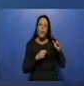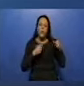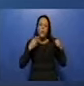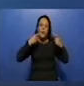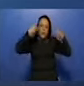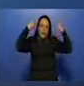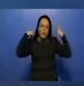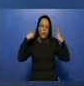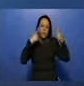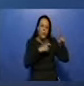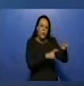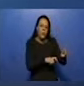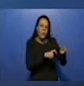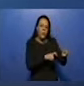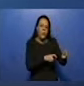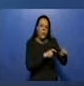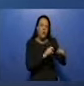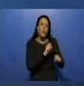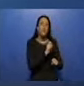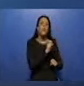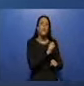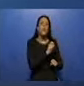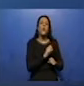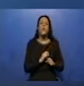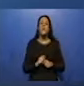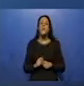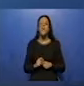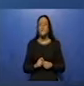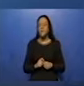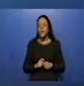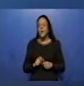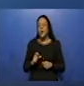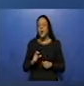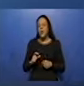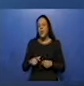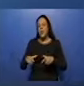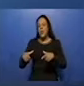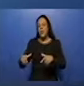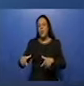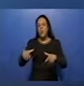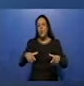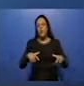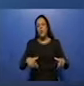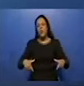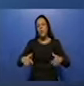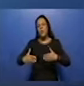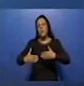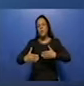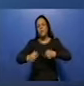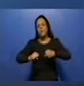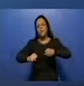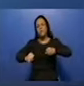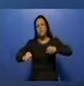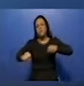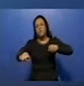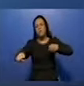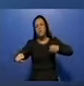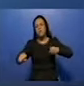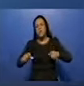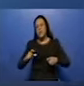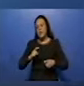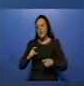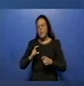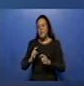falando de áreas que são muito extensas e elas empregam técnicas e ferramentas